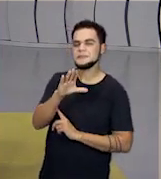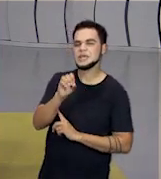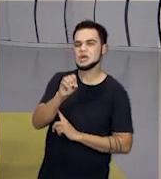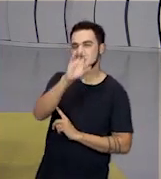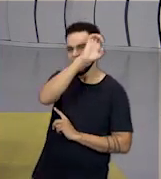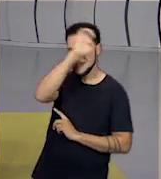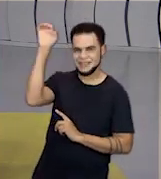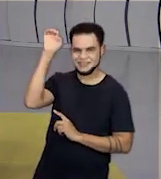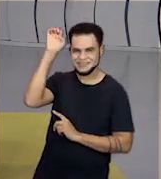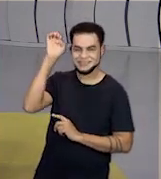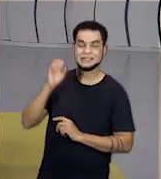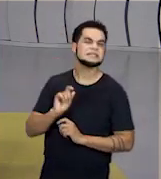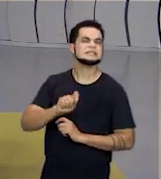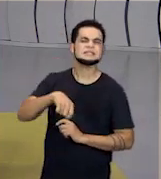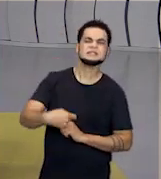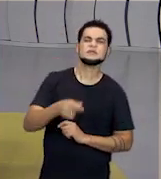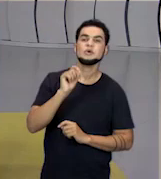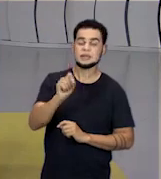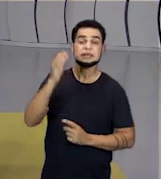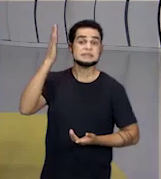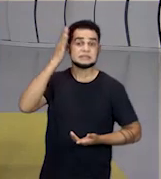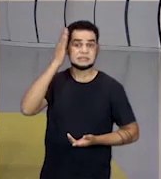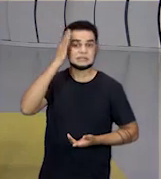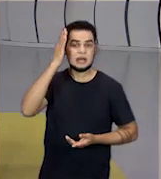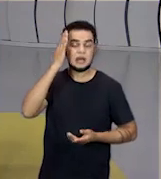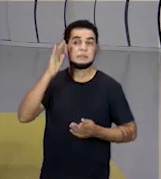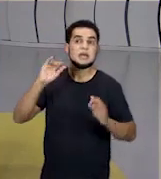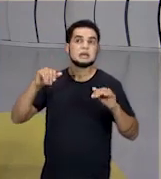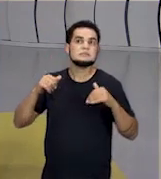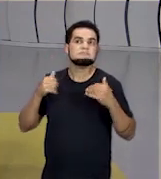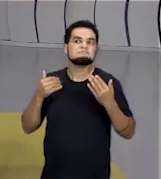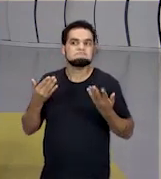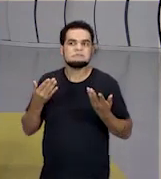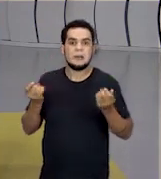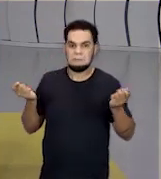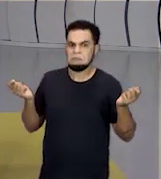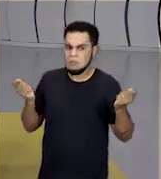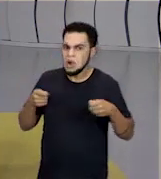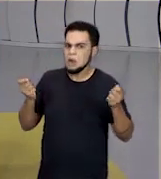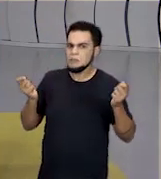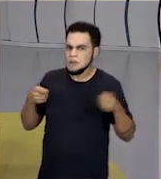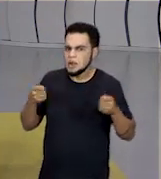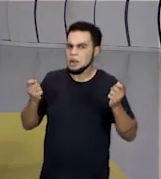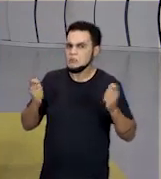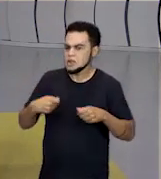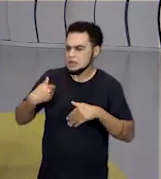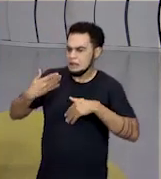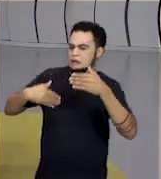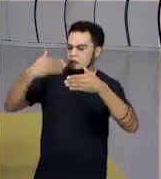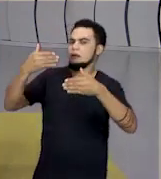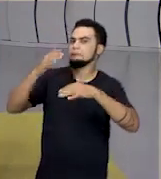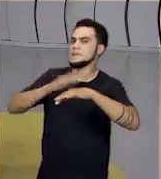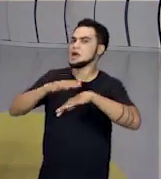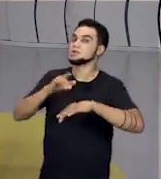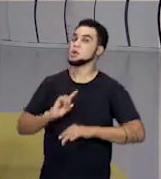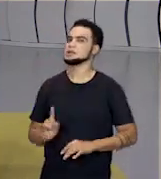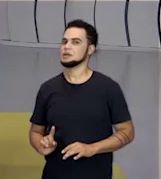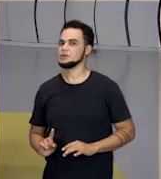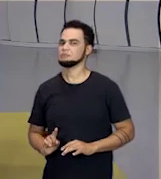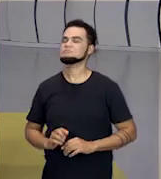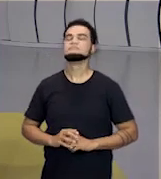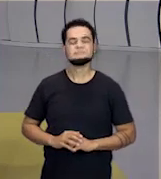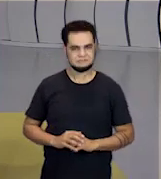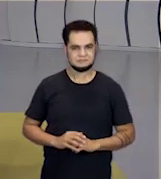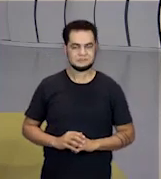Nós temos que ter a consciência de saber até quando e até onde a gente pode ir. Por exemplo, à medida que eu falo